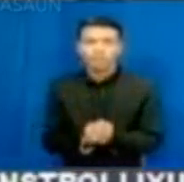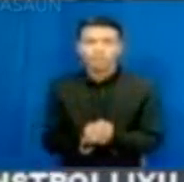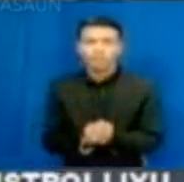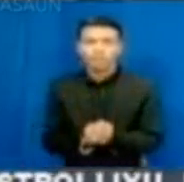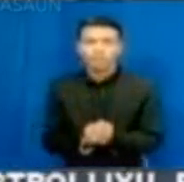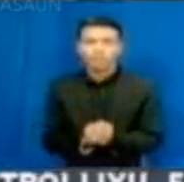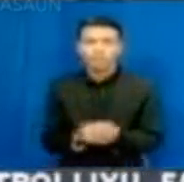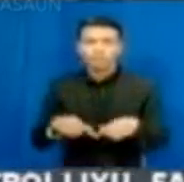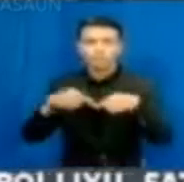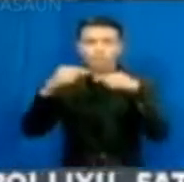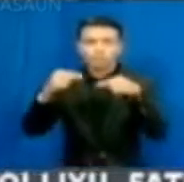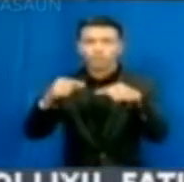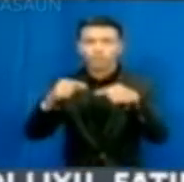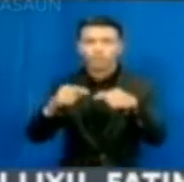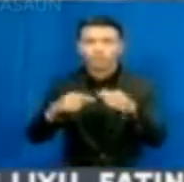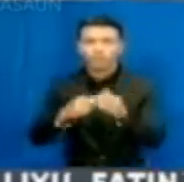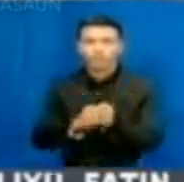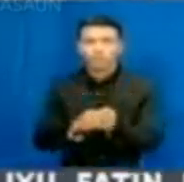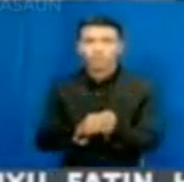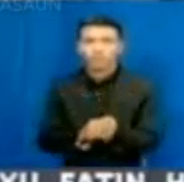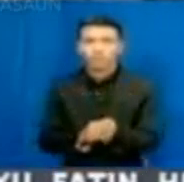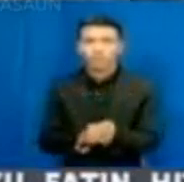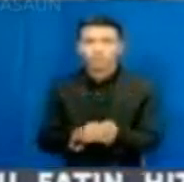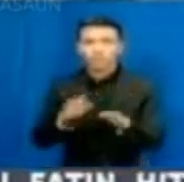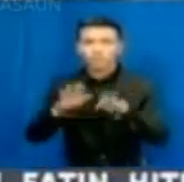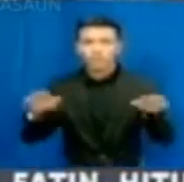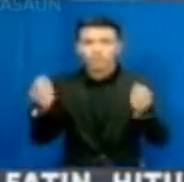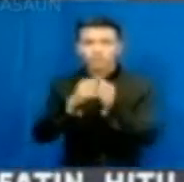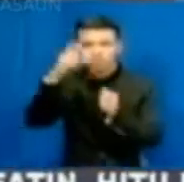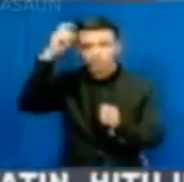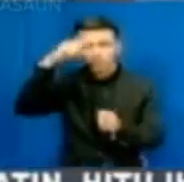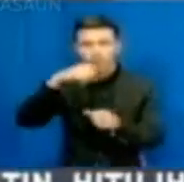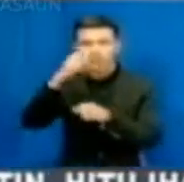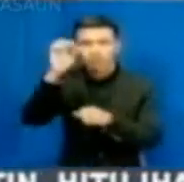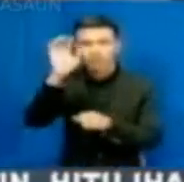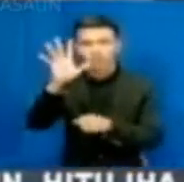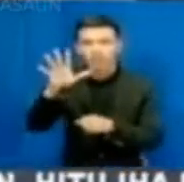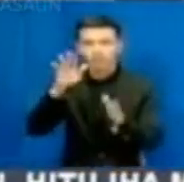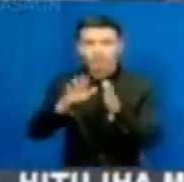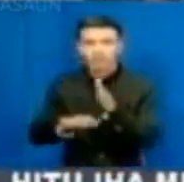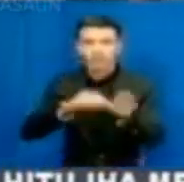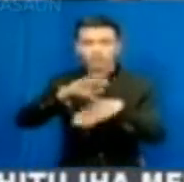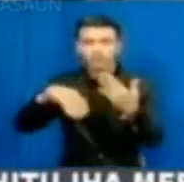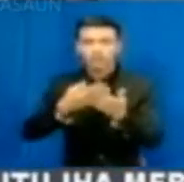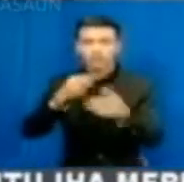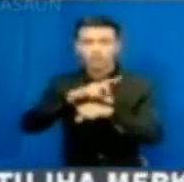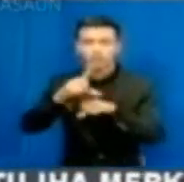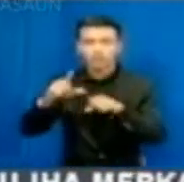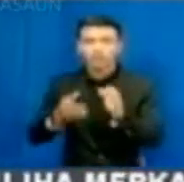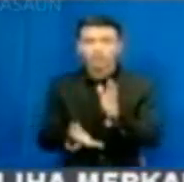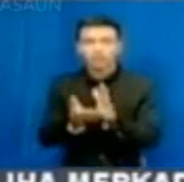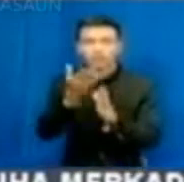mos distribuição vitamina A, ho albena jole, labare coidade tinan lima maikrek, e a território nacional, ho de